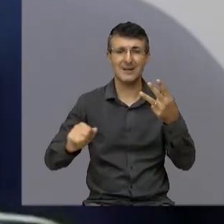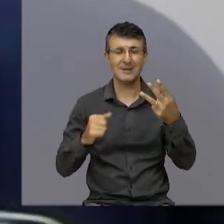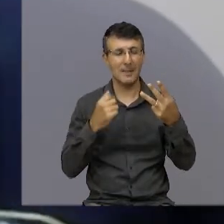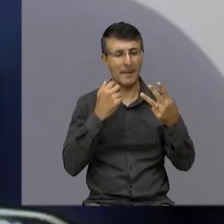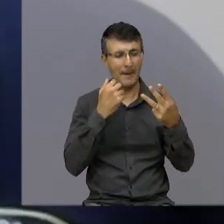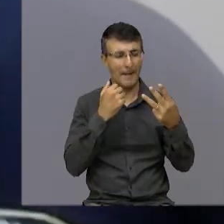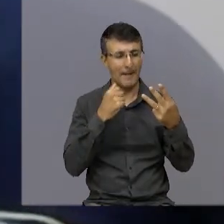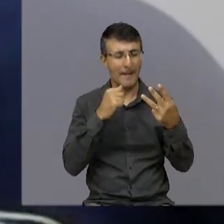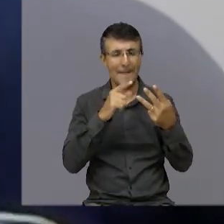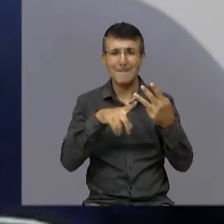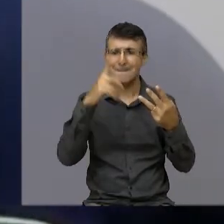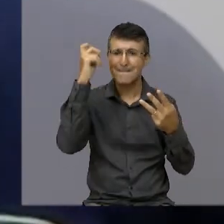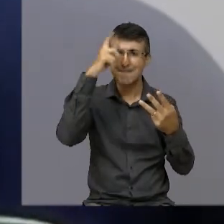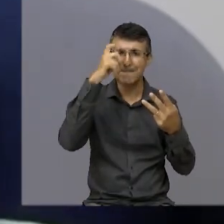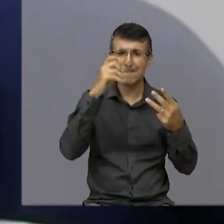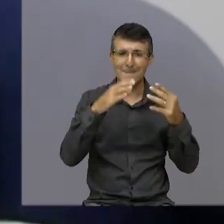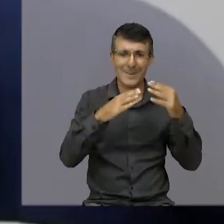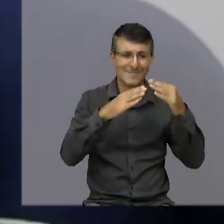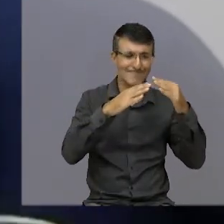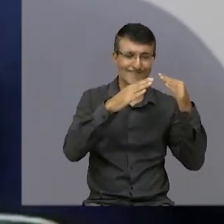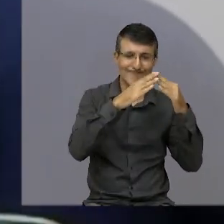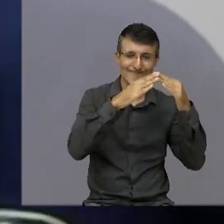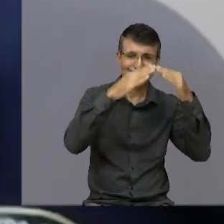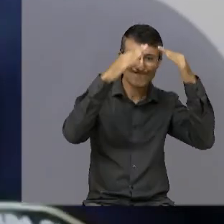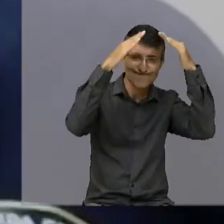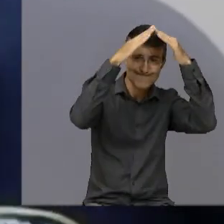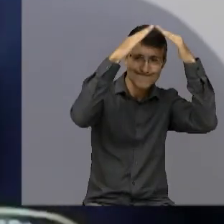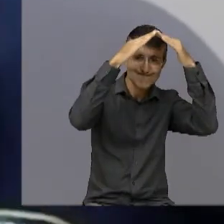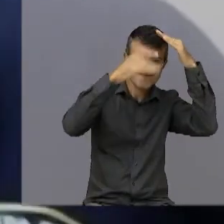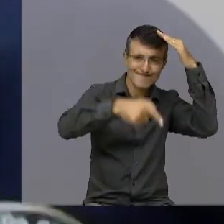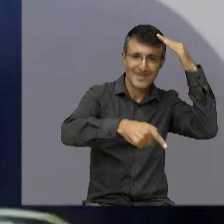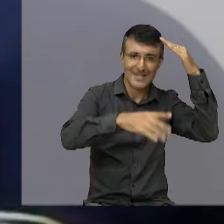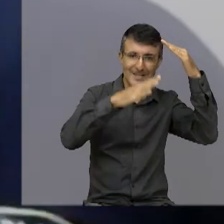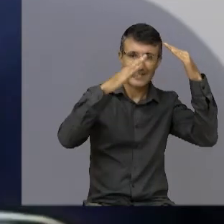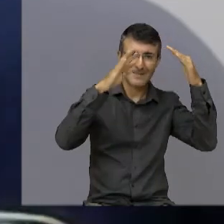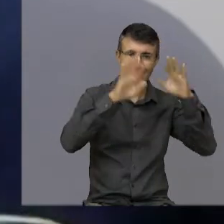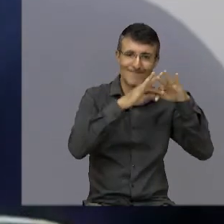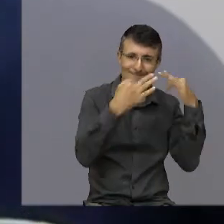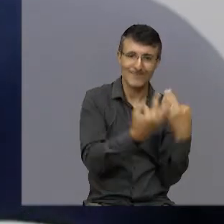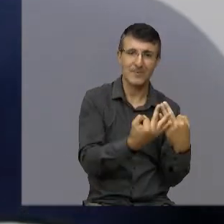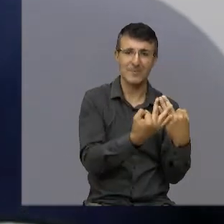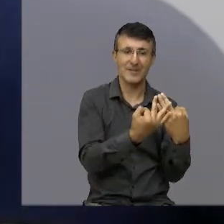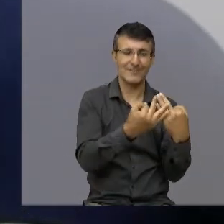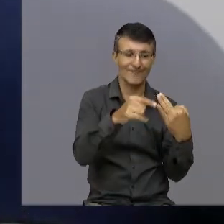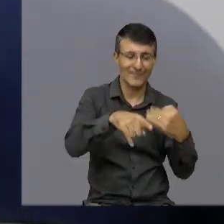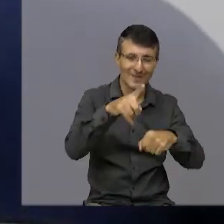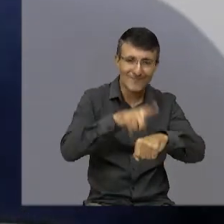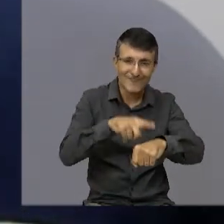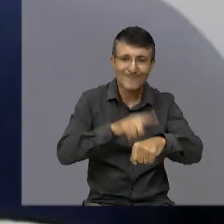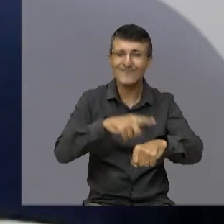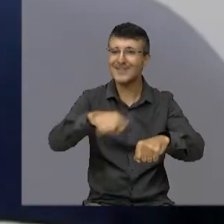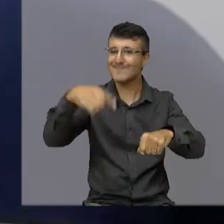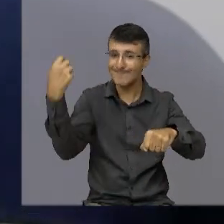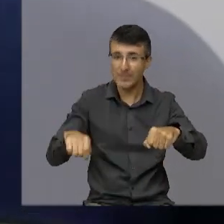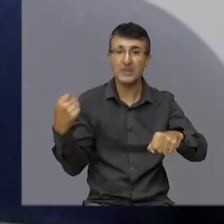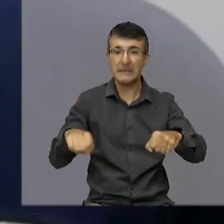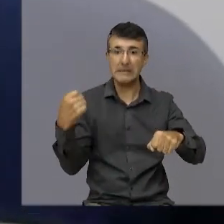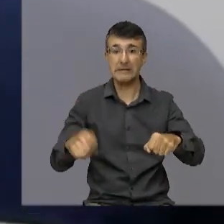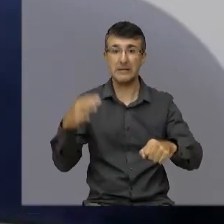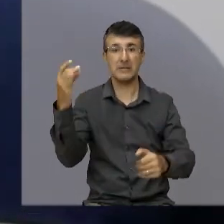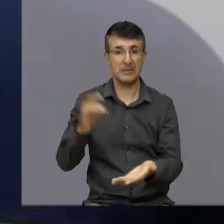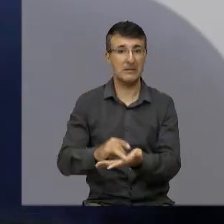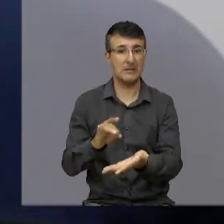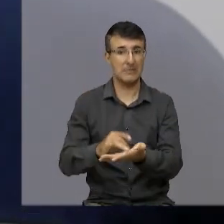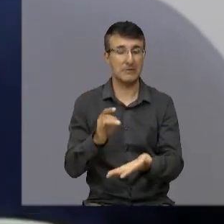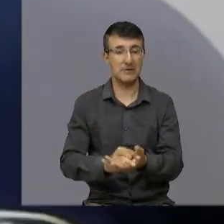essa dificuldade de abrigar a mulher naquele momento de que ela estava precisando realmente. Então, acho que são coisas